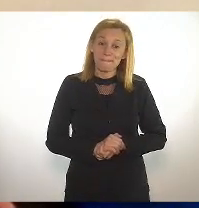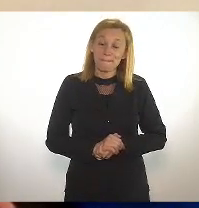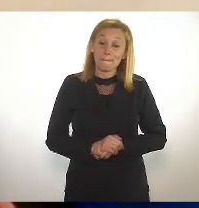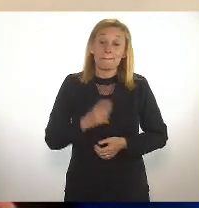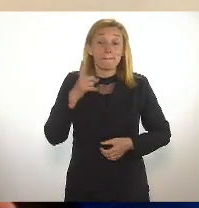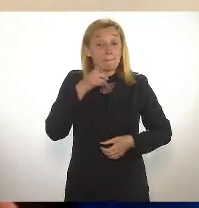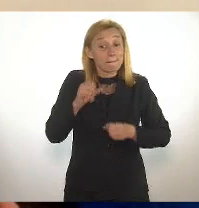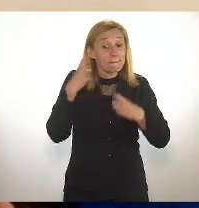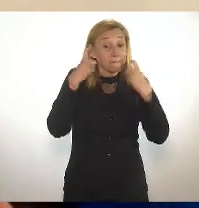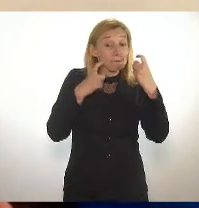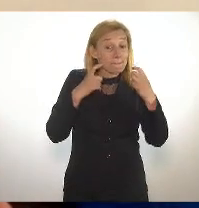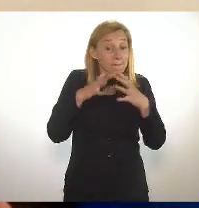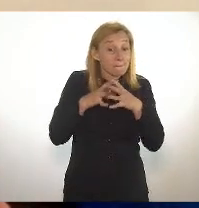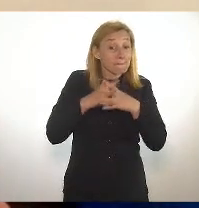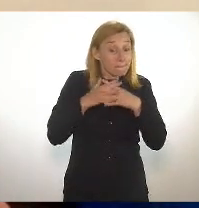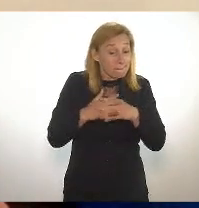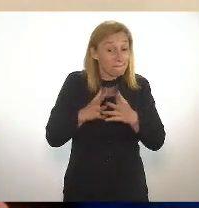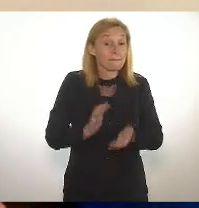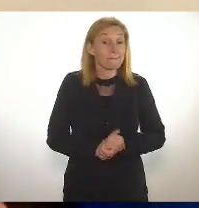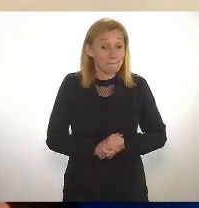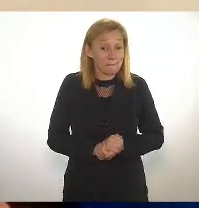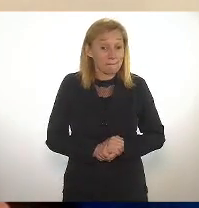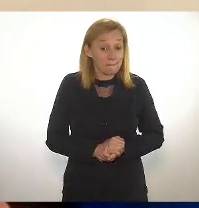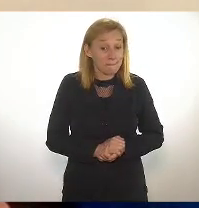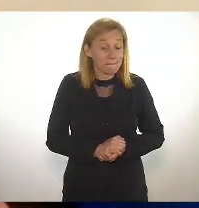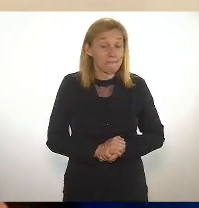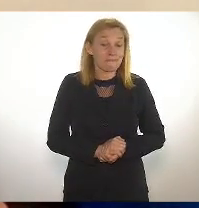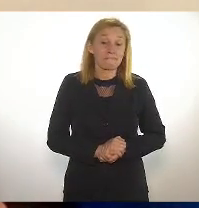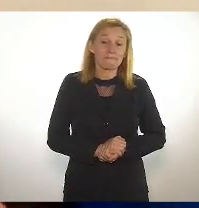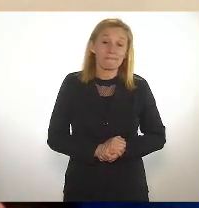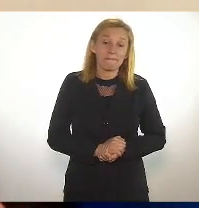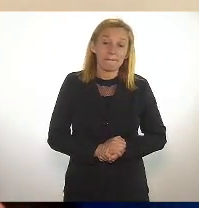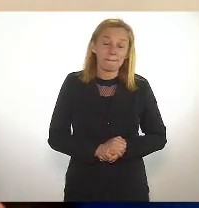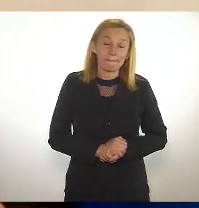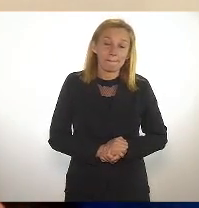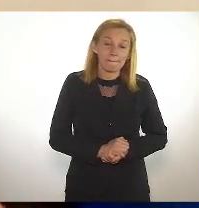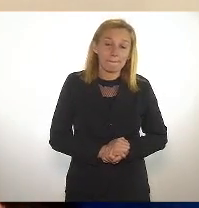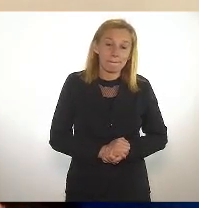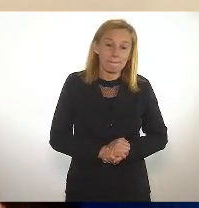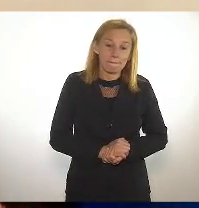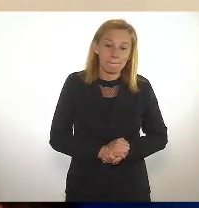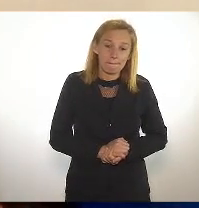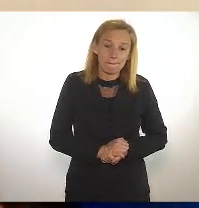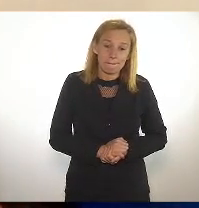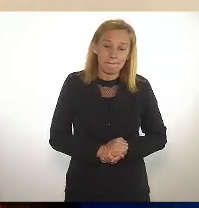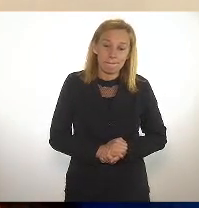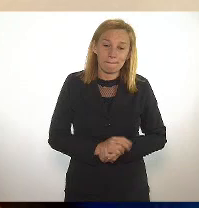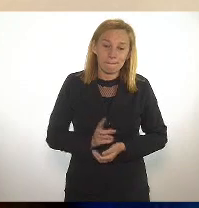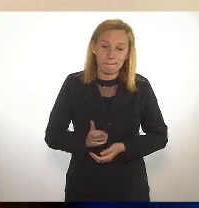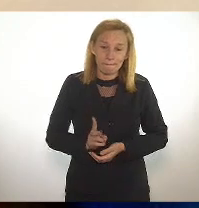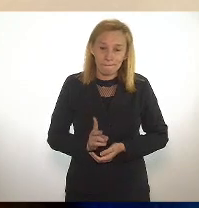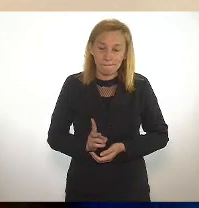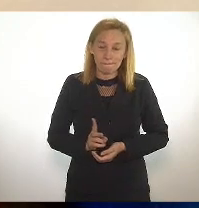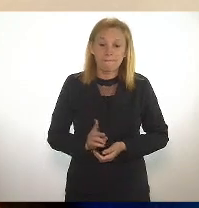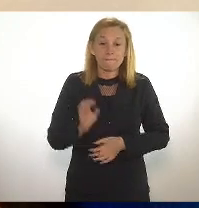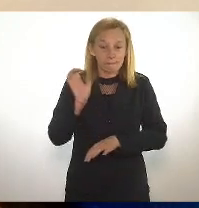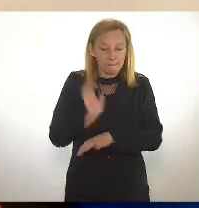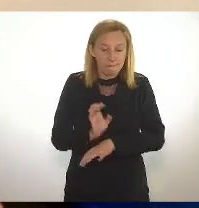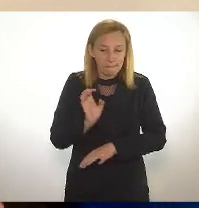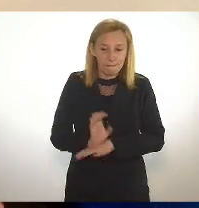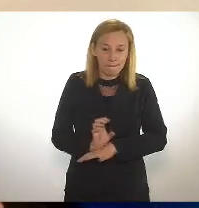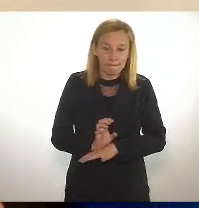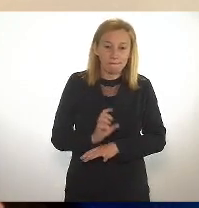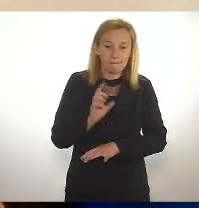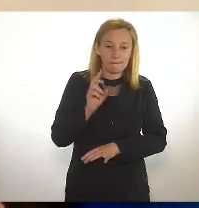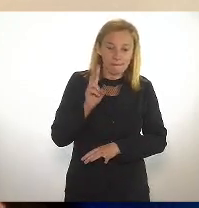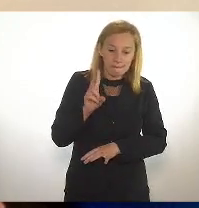confuso com tudo isso. Sua análise está completamente perfeita. Se mantiver em Nevada, que é um estado democrata,